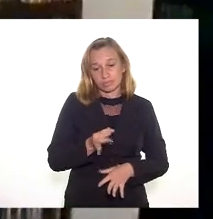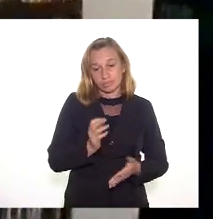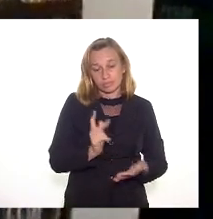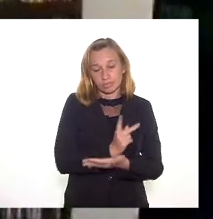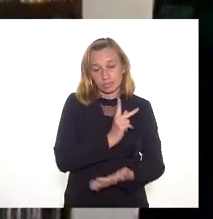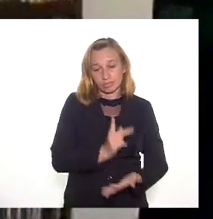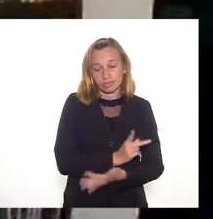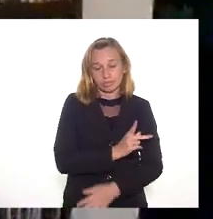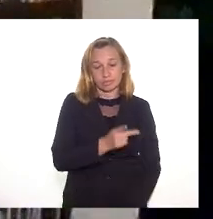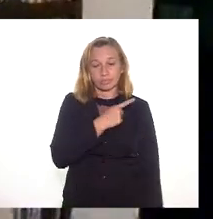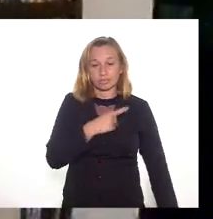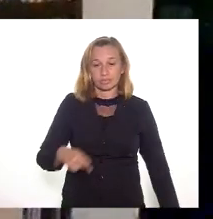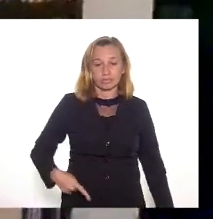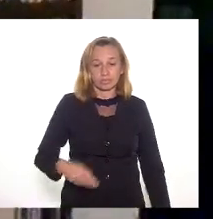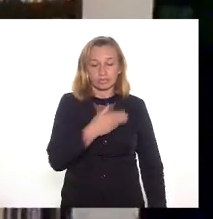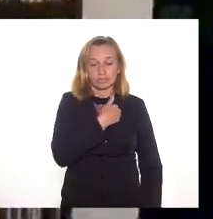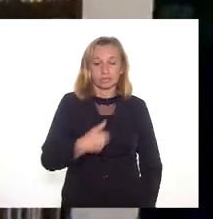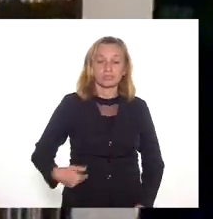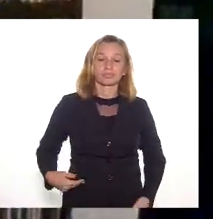da república